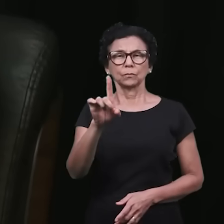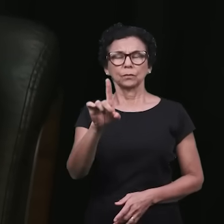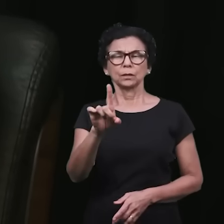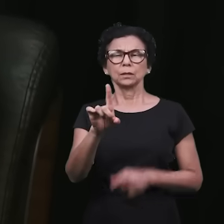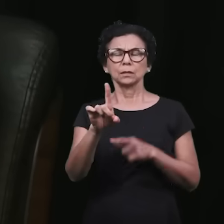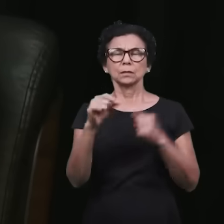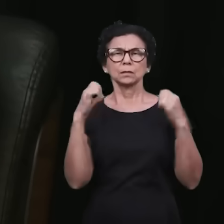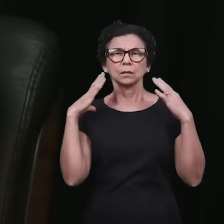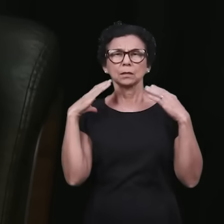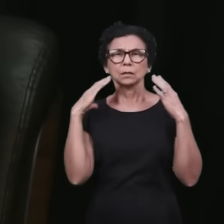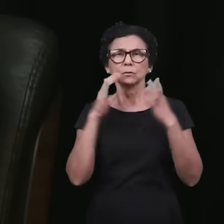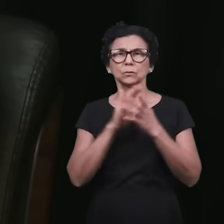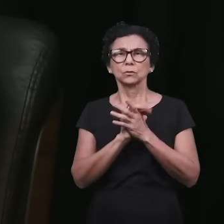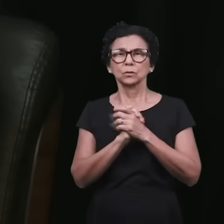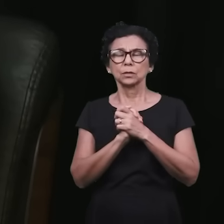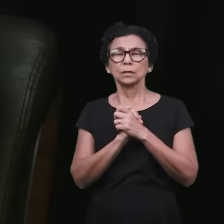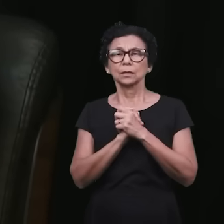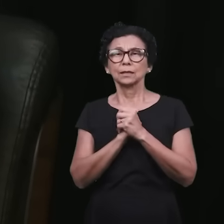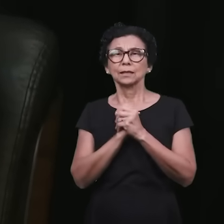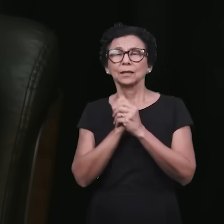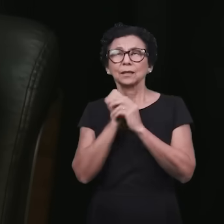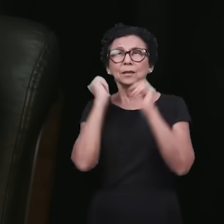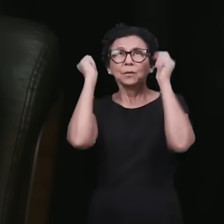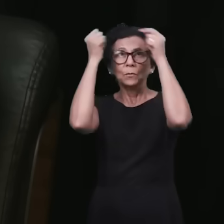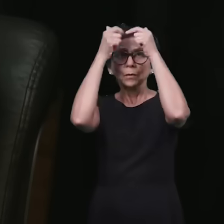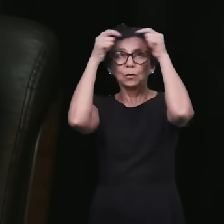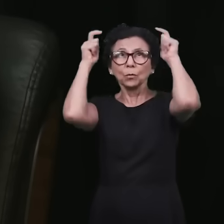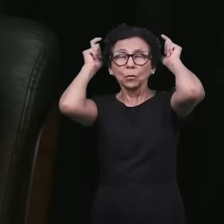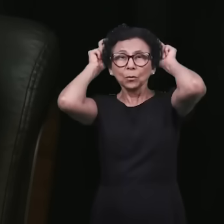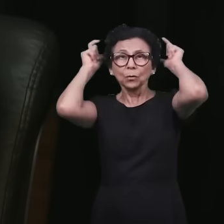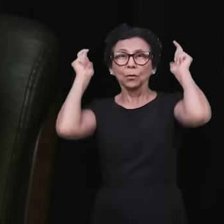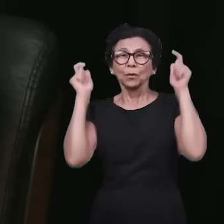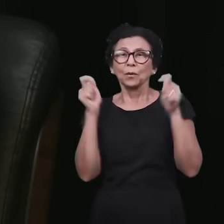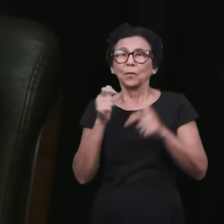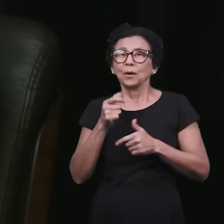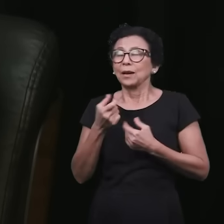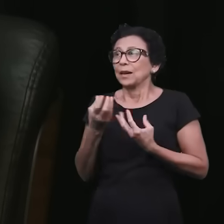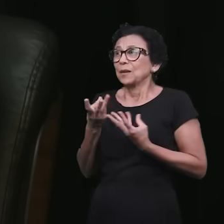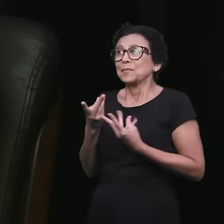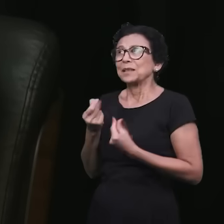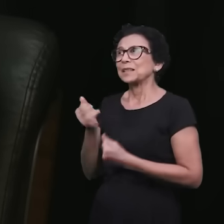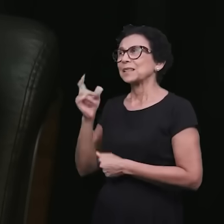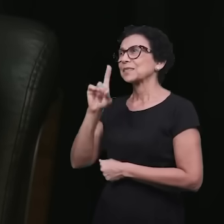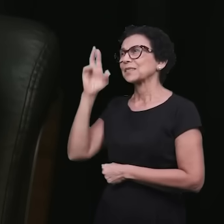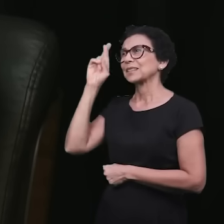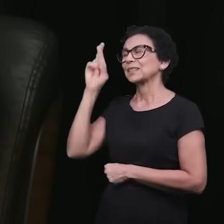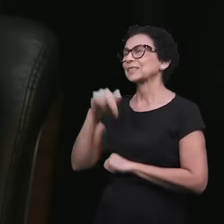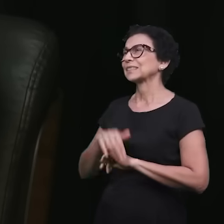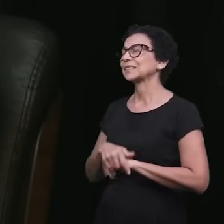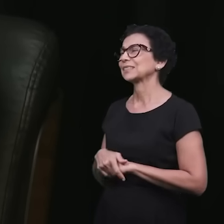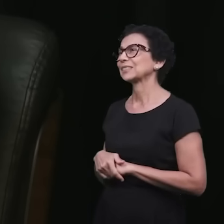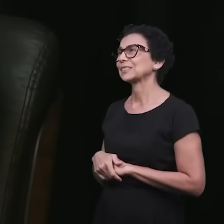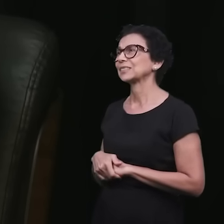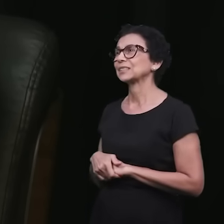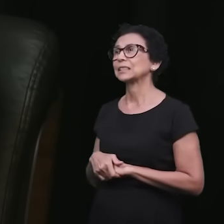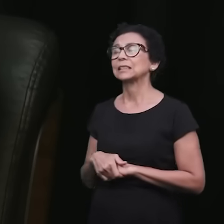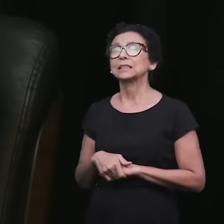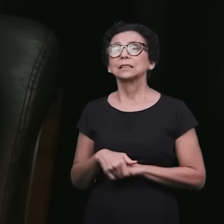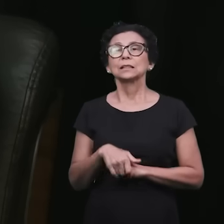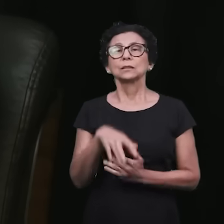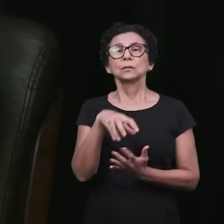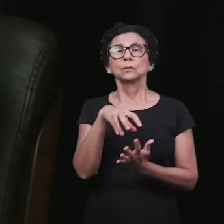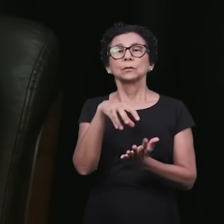Senhor, não mereço, né? Ele achando que aquela coroa é para ele. Que coisa maravilhosa. Aí, no meio da igreja, o